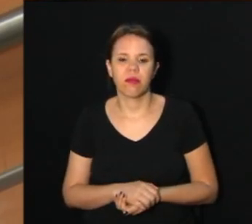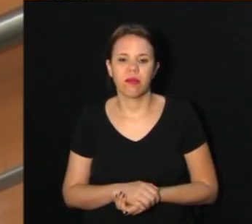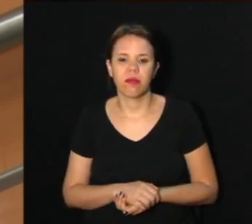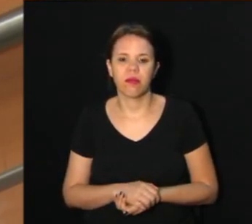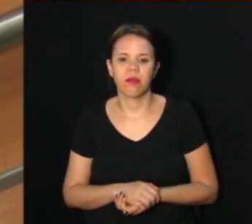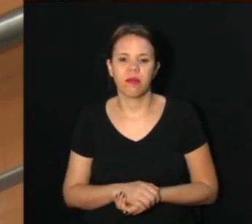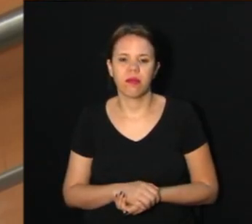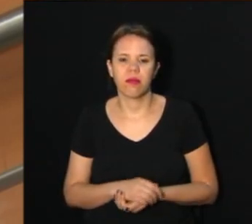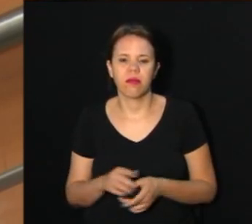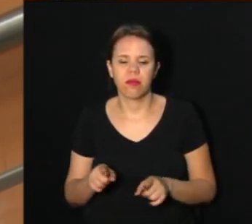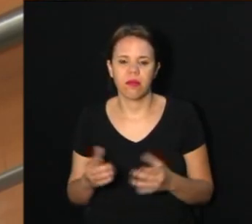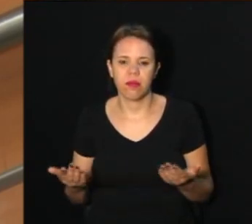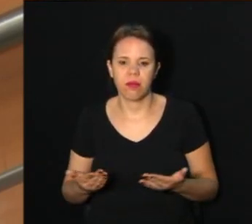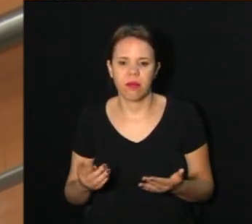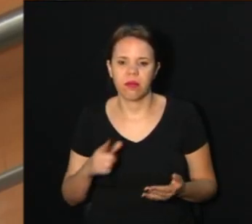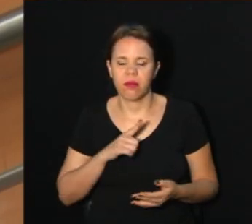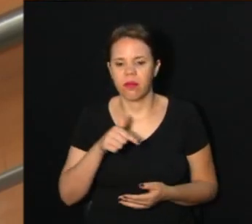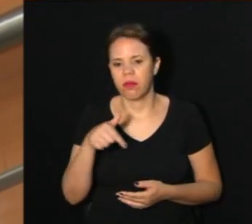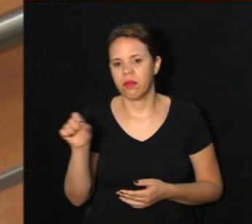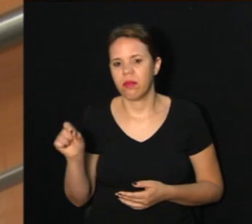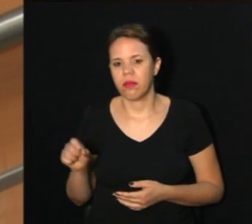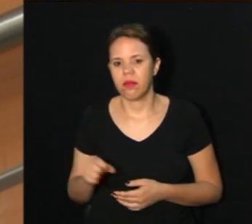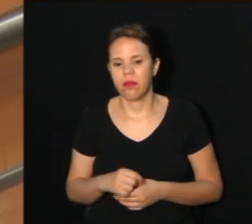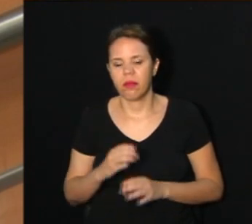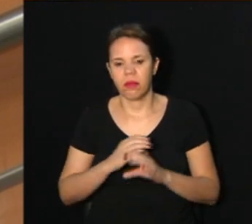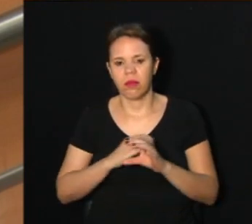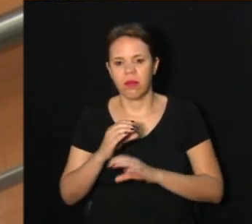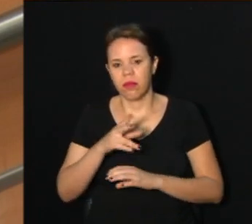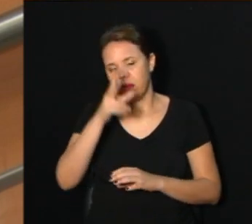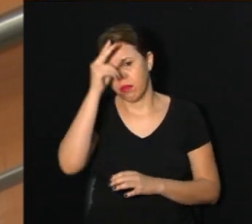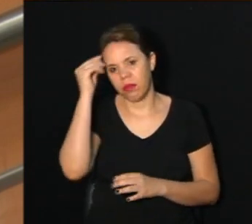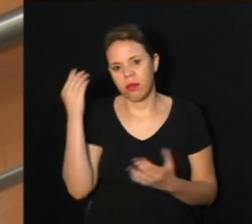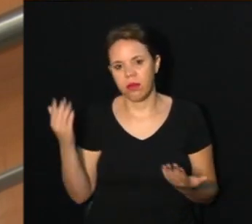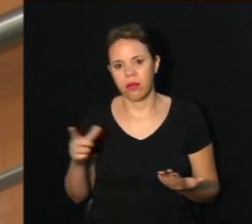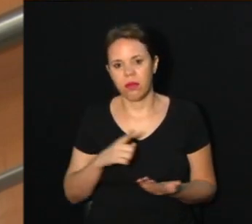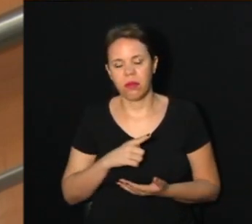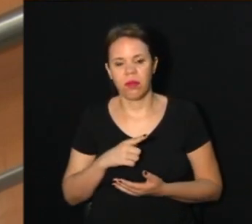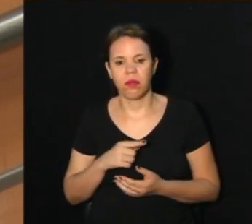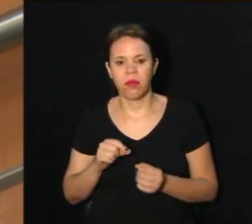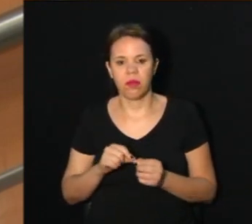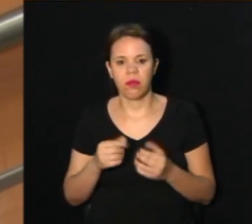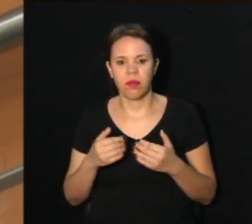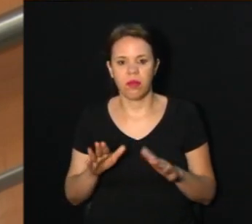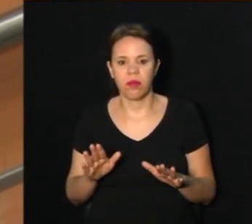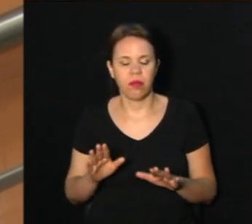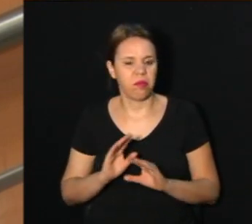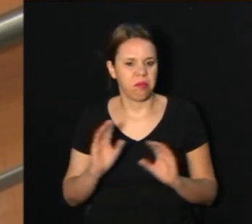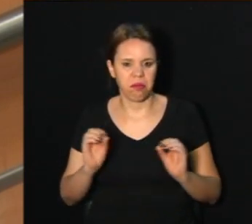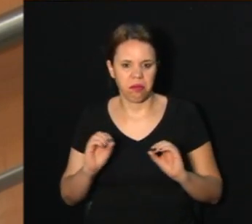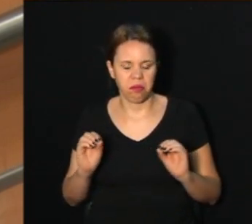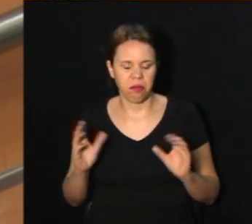atualmente, existem 70. E no concurso público agora, não abriu vaga para mais nenhum.